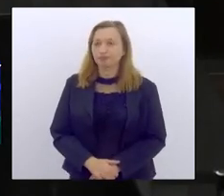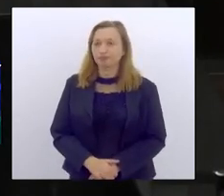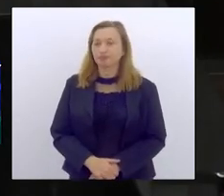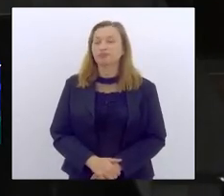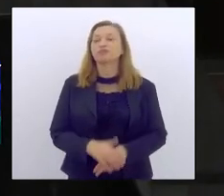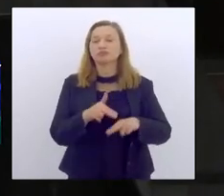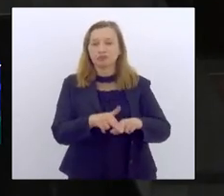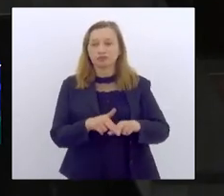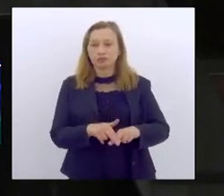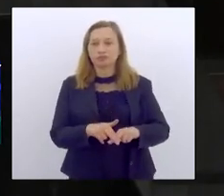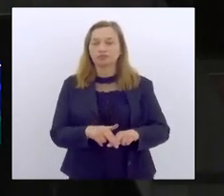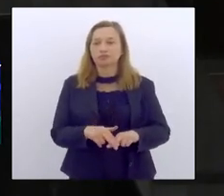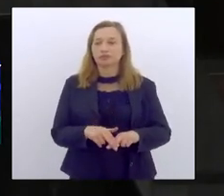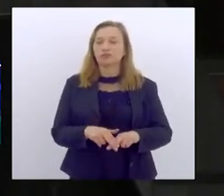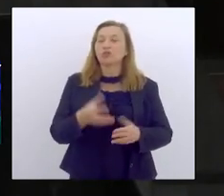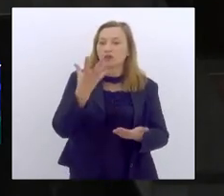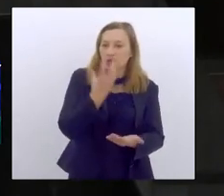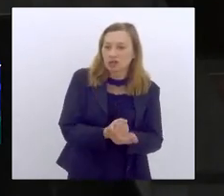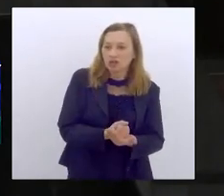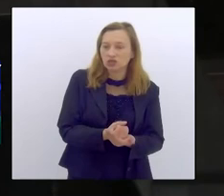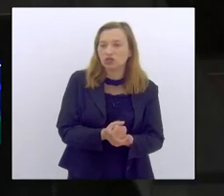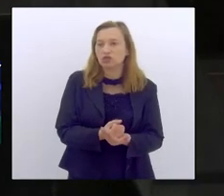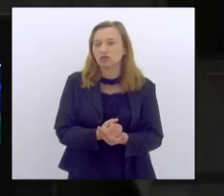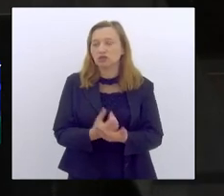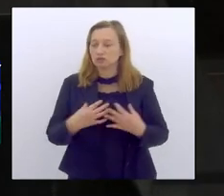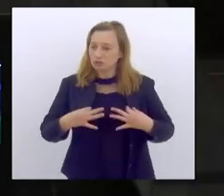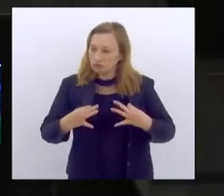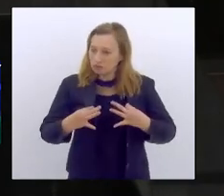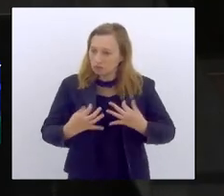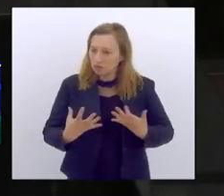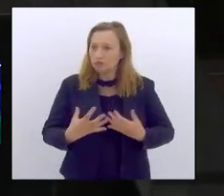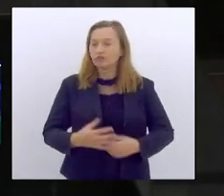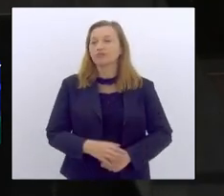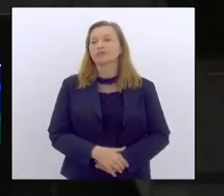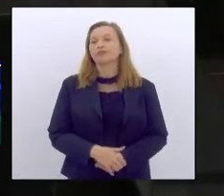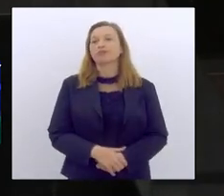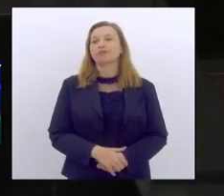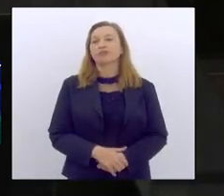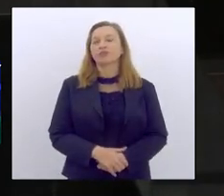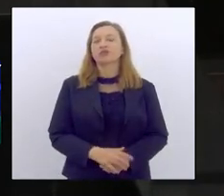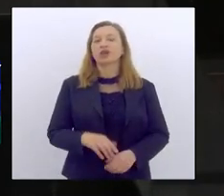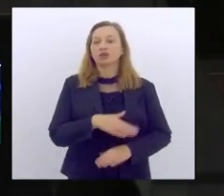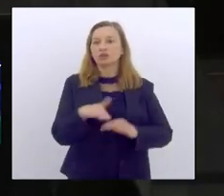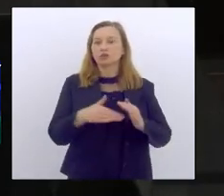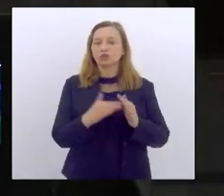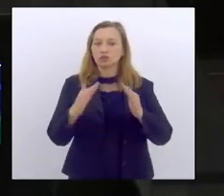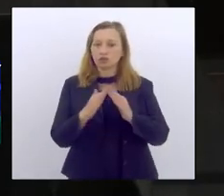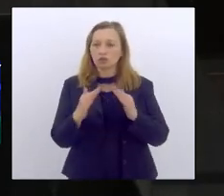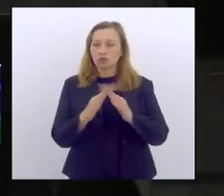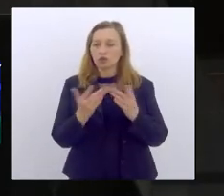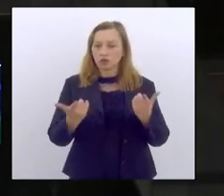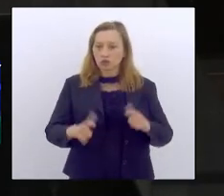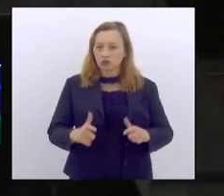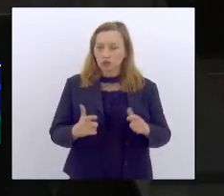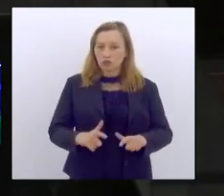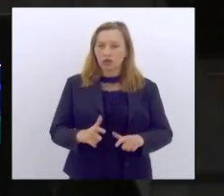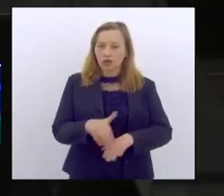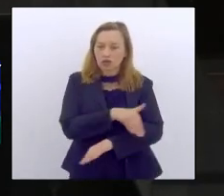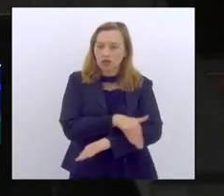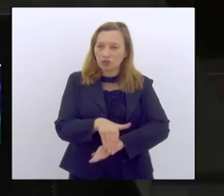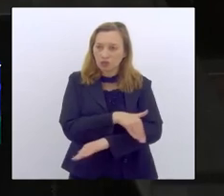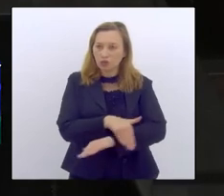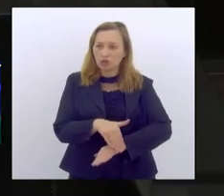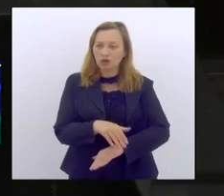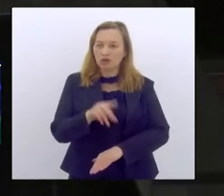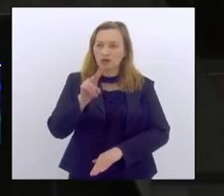de energia elétrica portanto faça aqui esse registro e coloca aqui Fico à disposição de moradores e moradoras desta rua